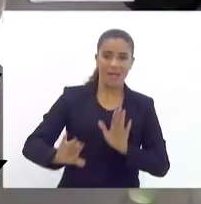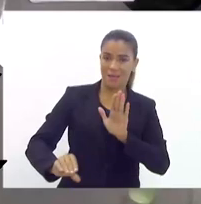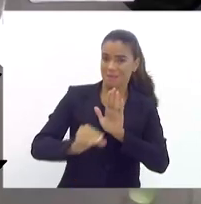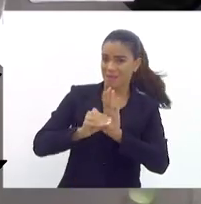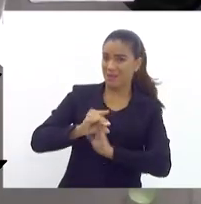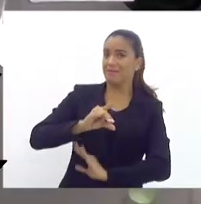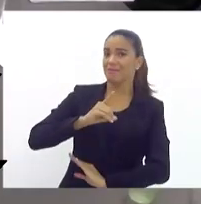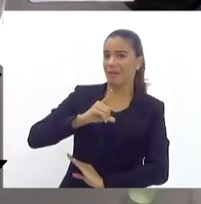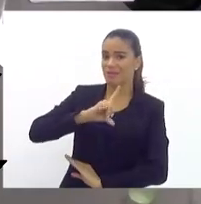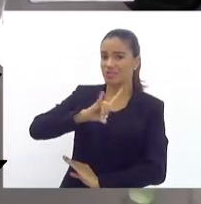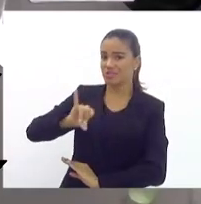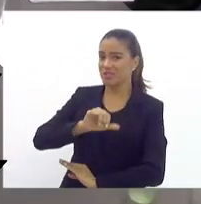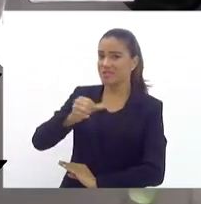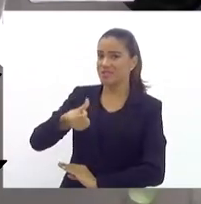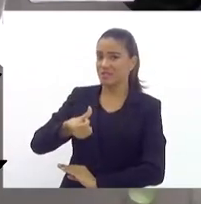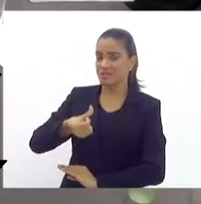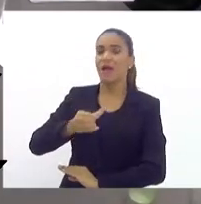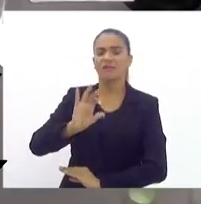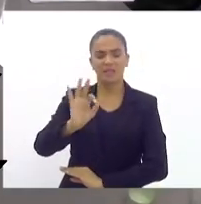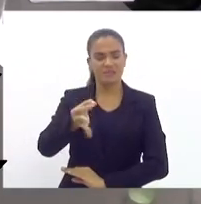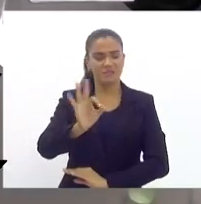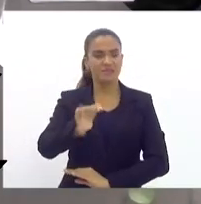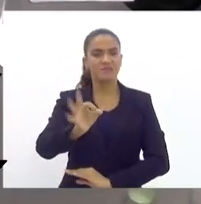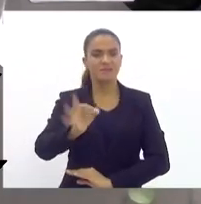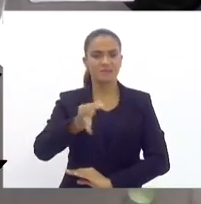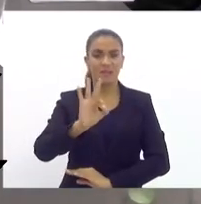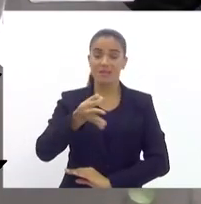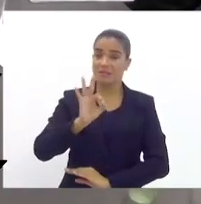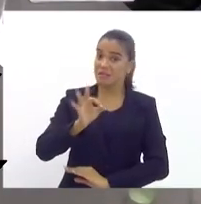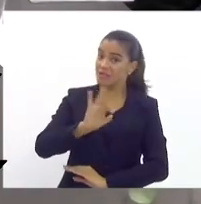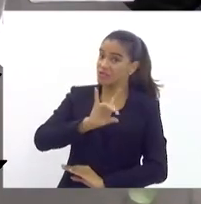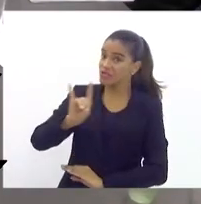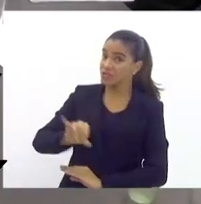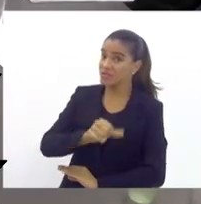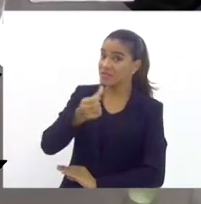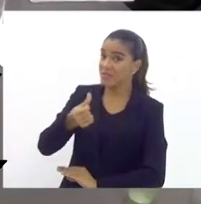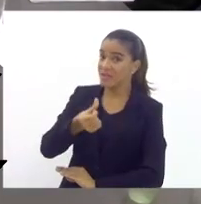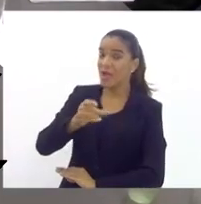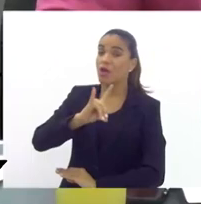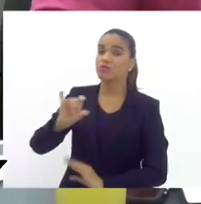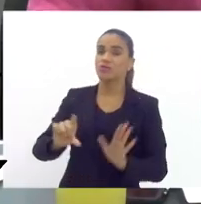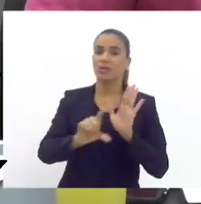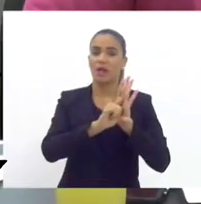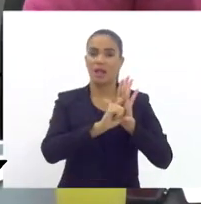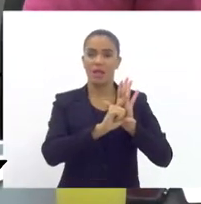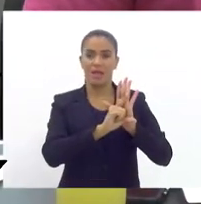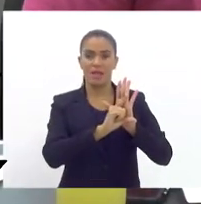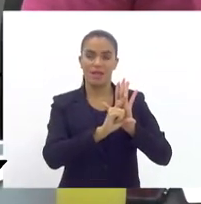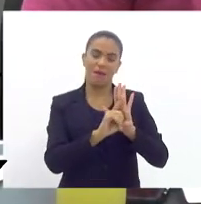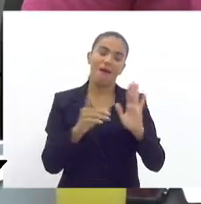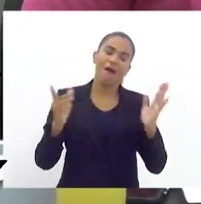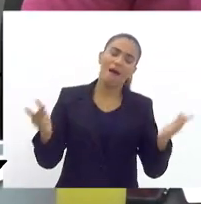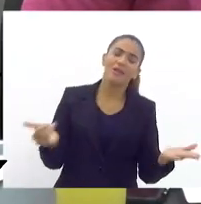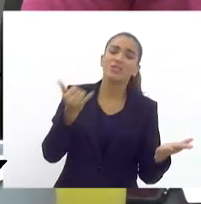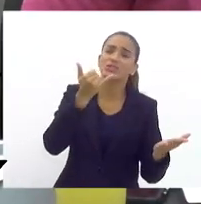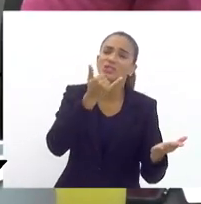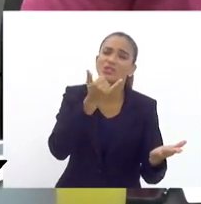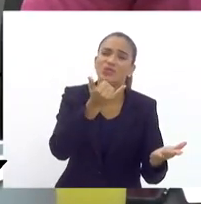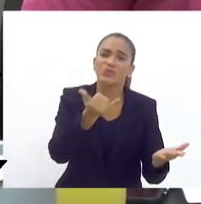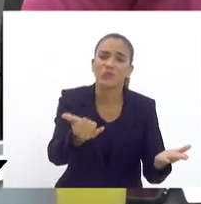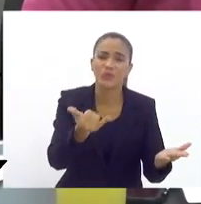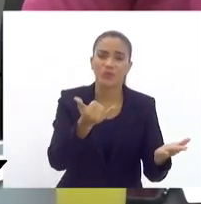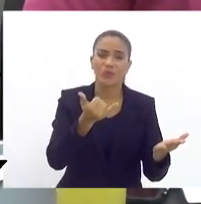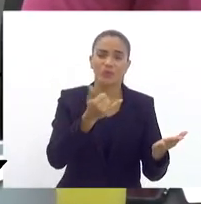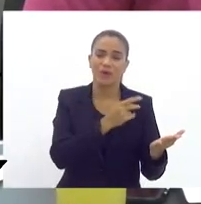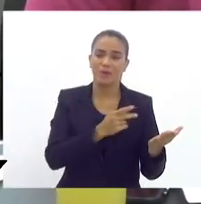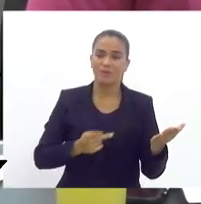dia 6. Não, tá certo. A lei... Dia 6 é o dia da lei. Desculpa, presidente. Tá certo.